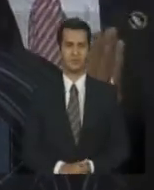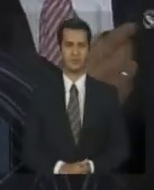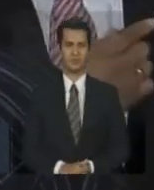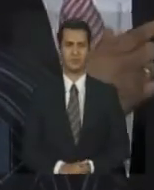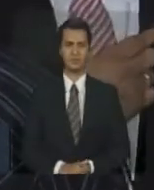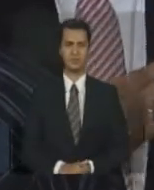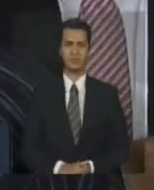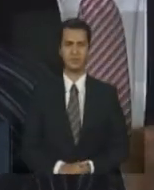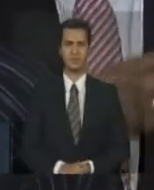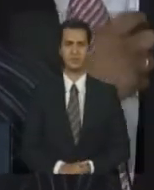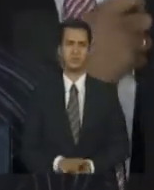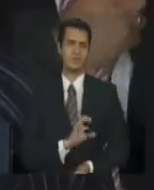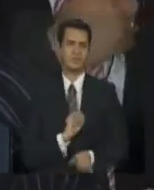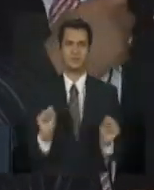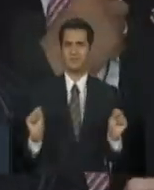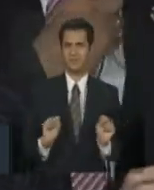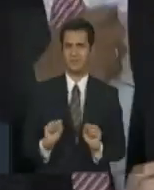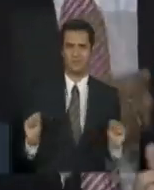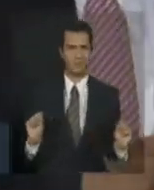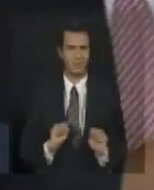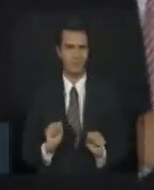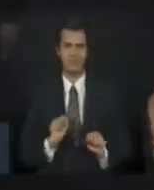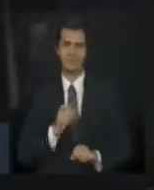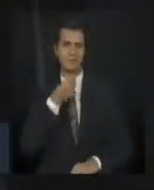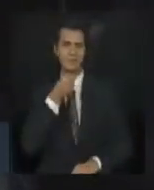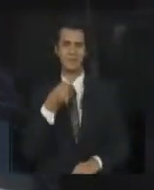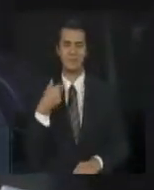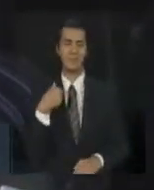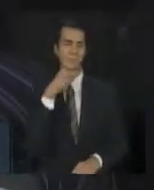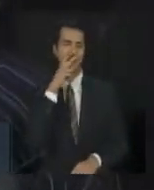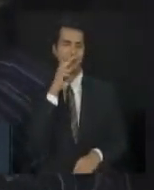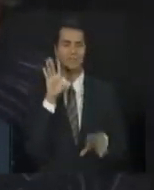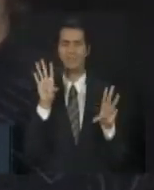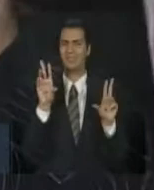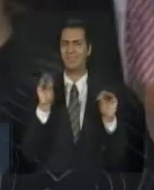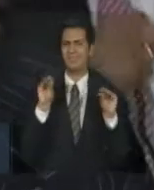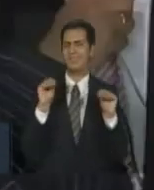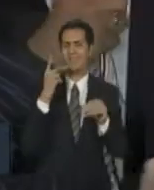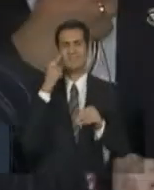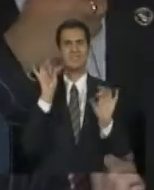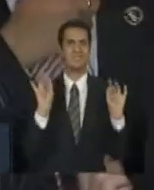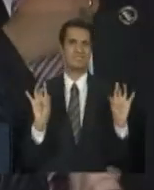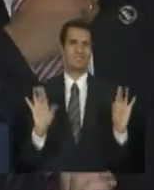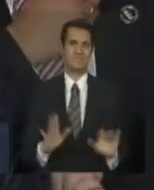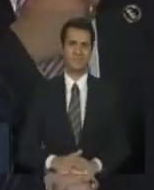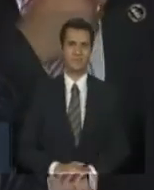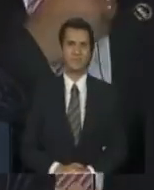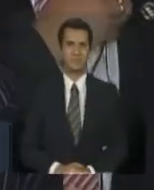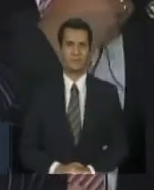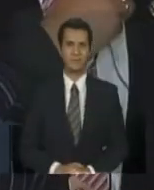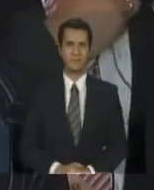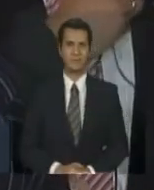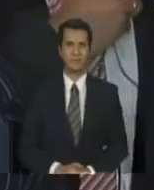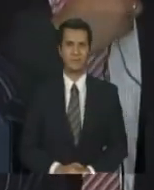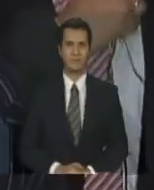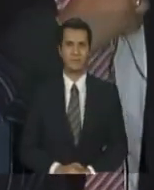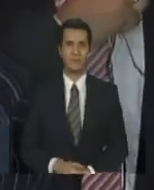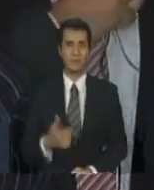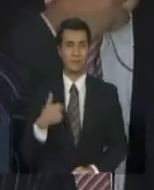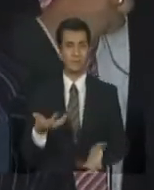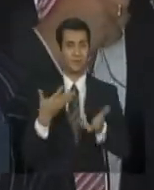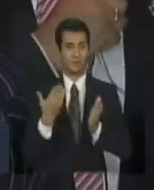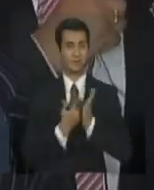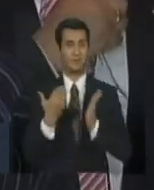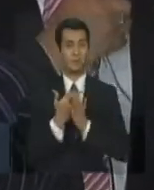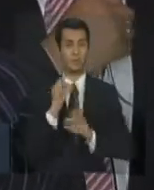Perdido. Tá? Assim, aqueles da gente piscar margaridinhas. E aí eu queria acrescentar,